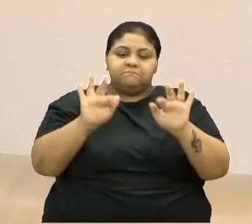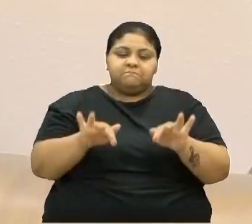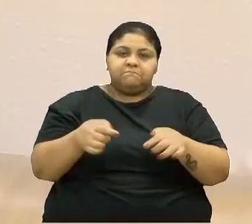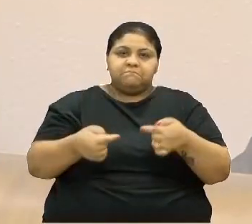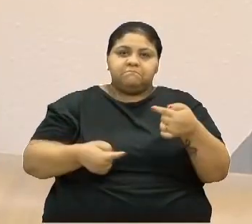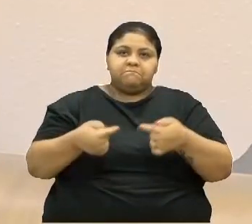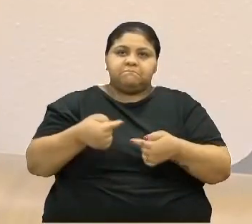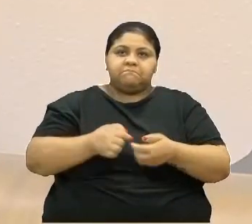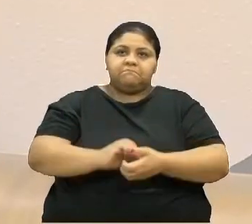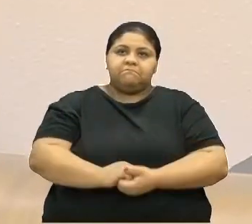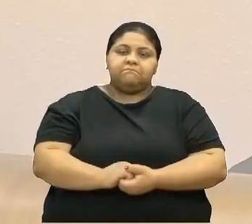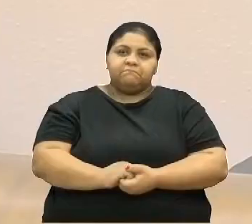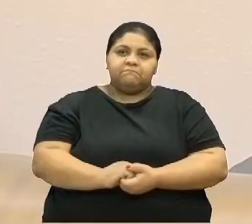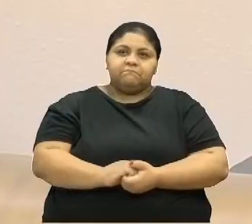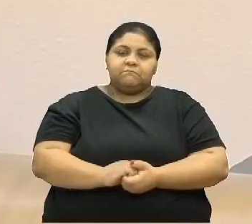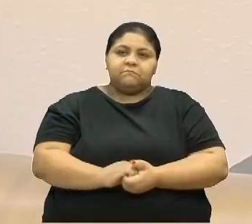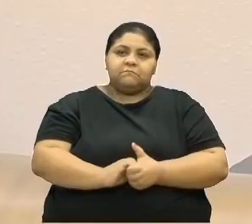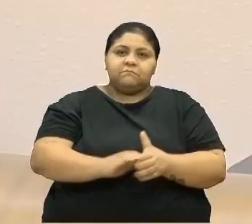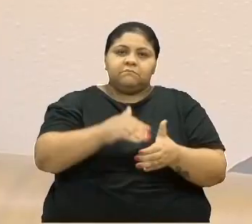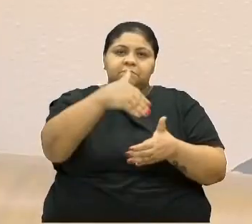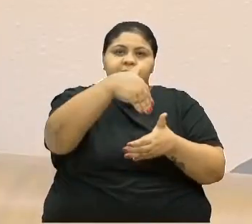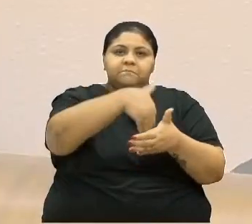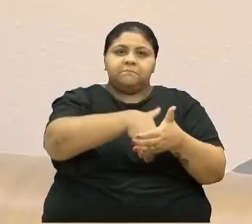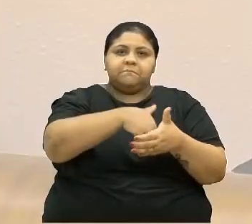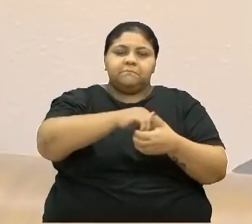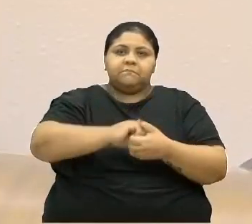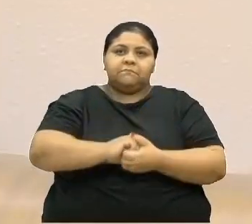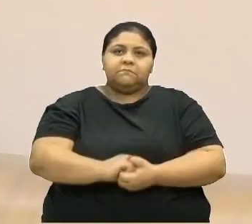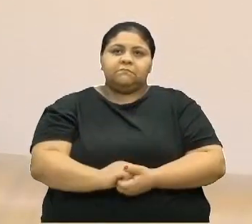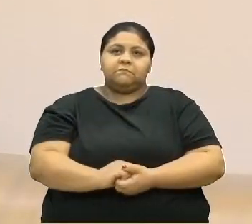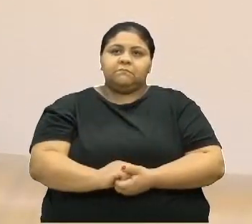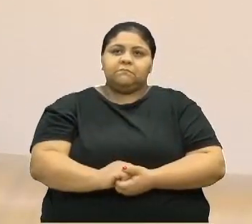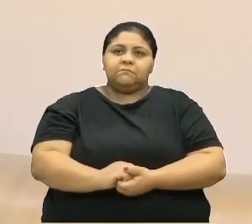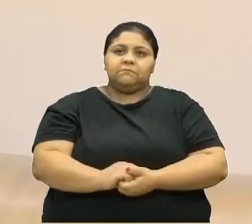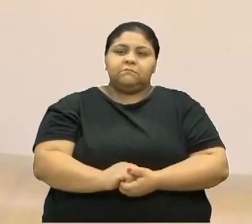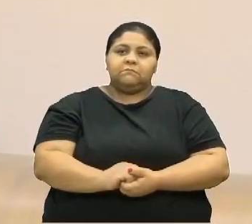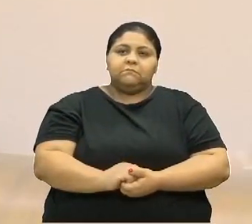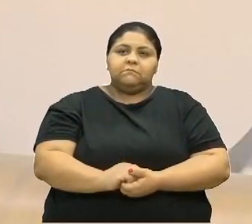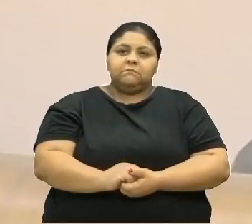Encerrada a discussão, em votação.